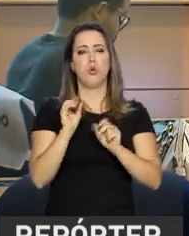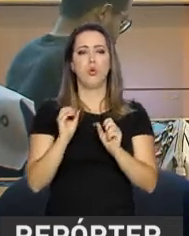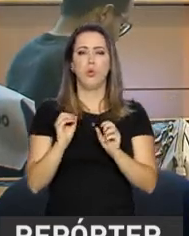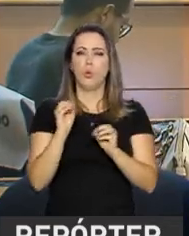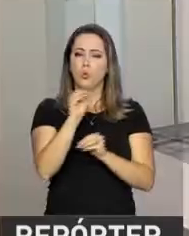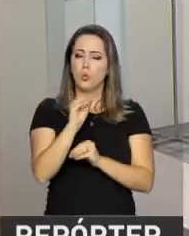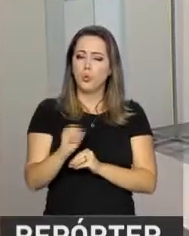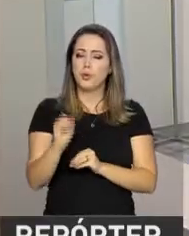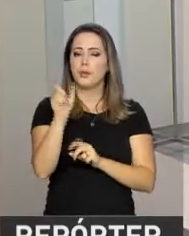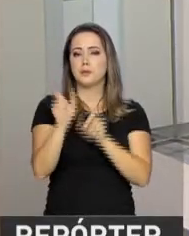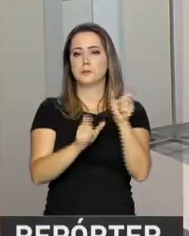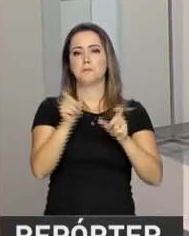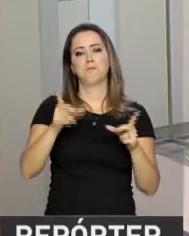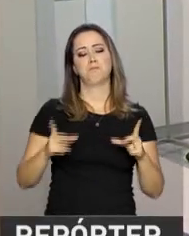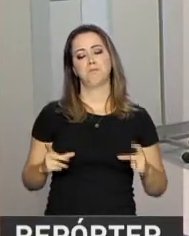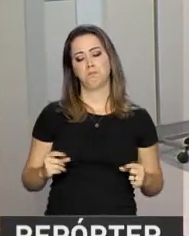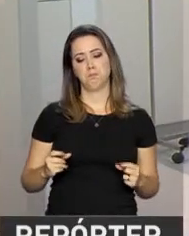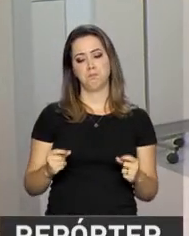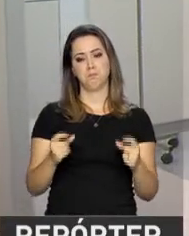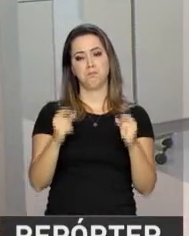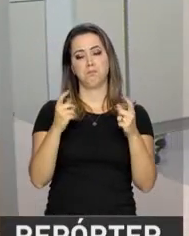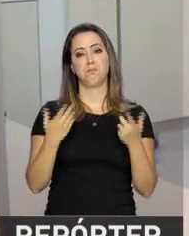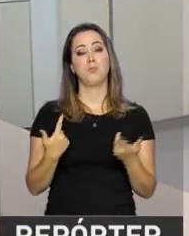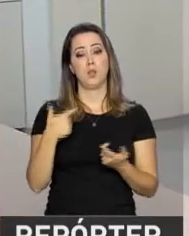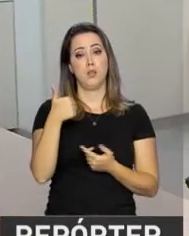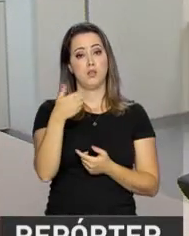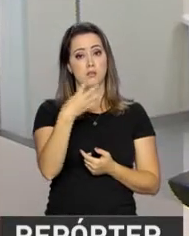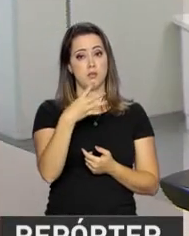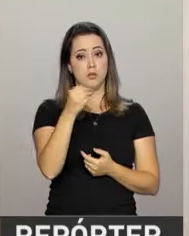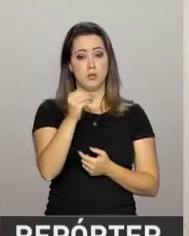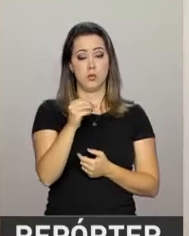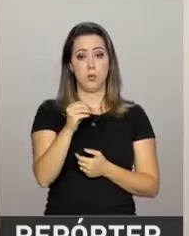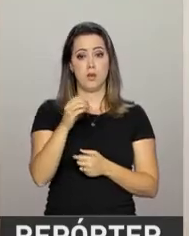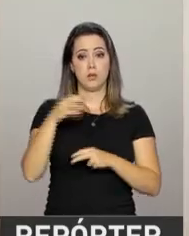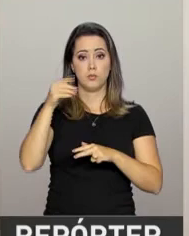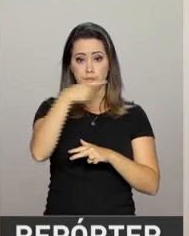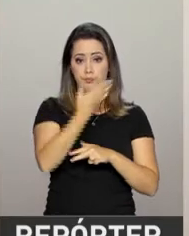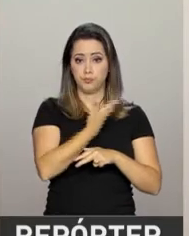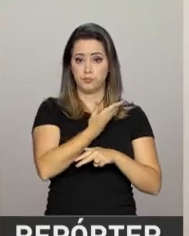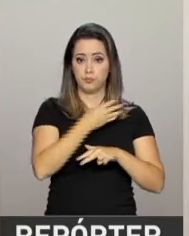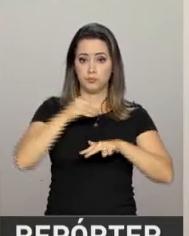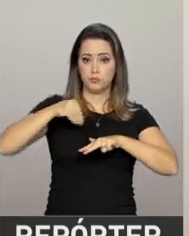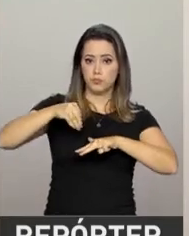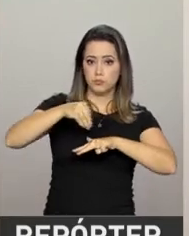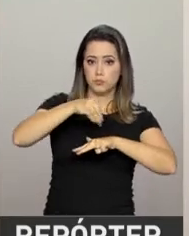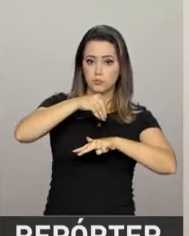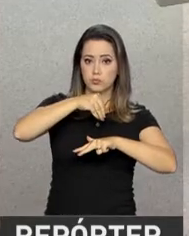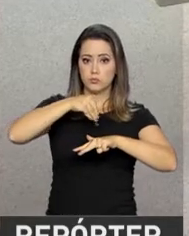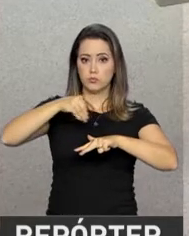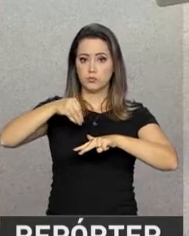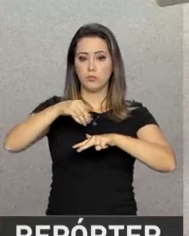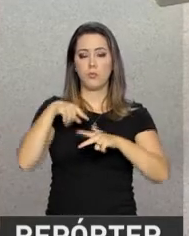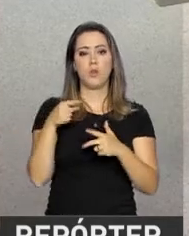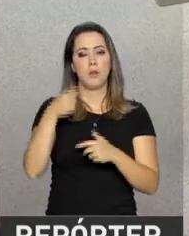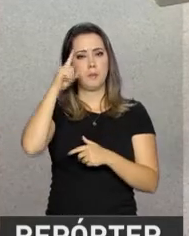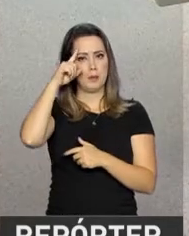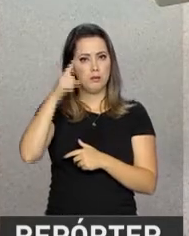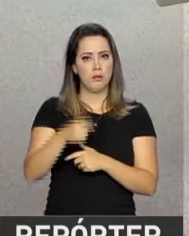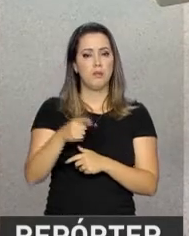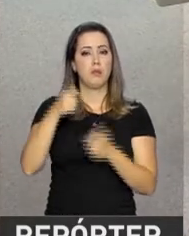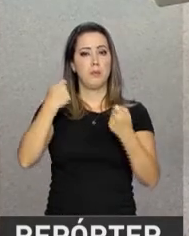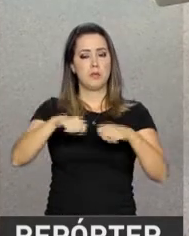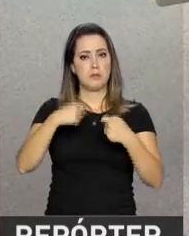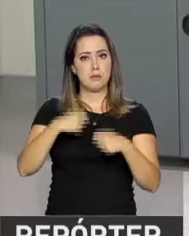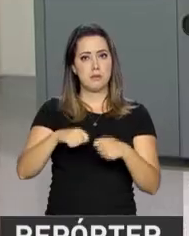o ano que vem 140 aparelhos de radioterapia o que vai ajudar o país a cumprir a lei que obriga o tratamento da doença